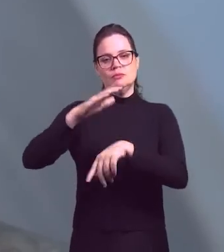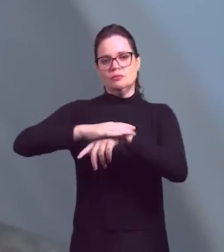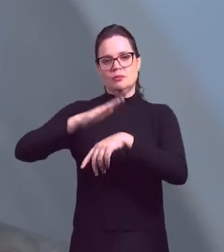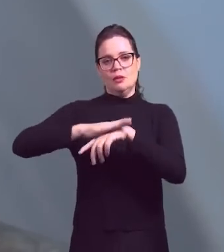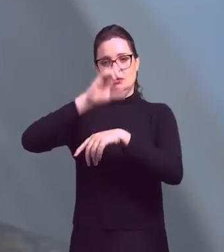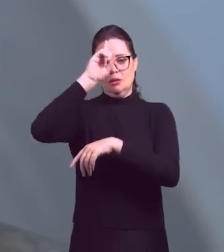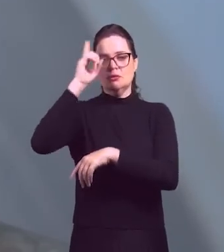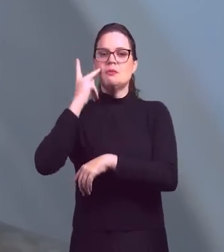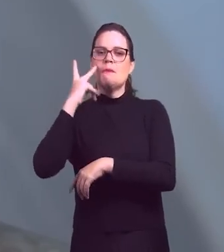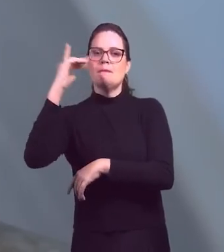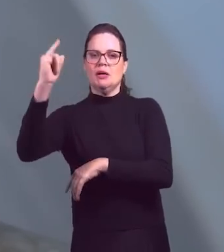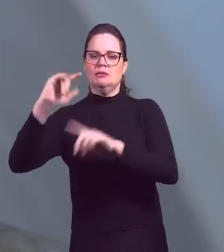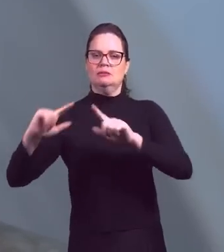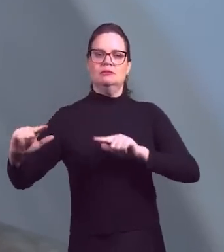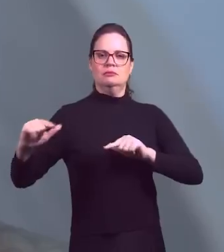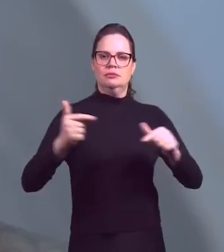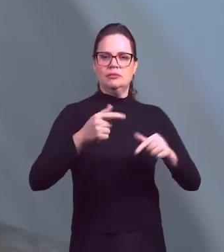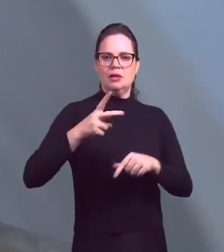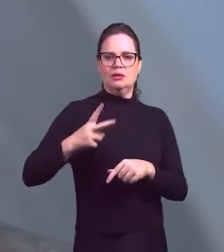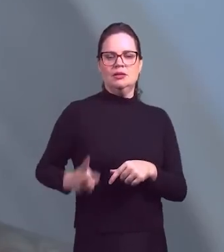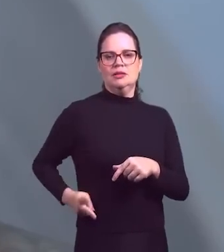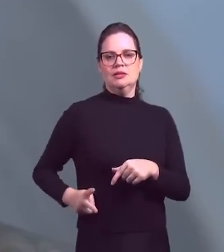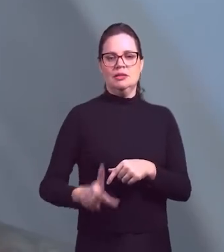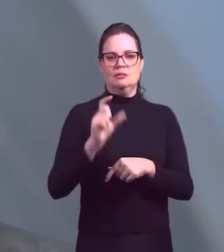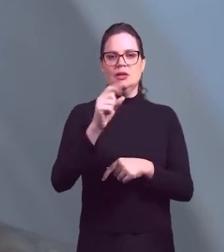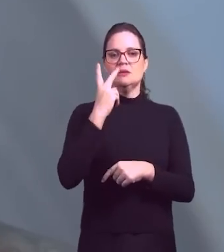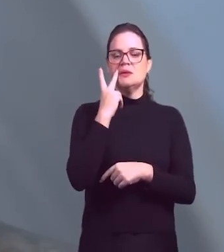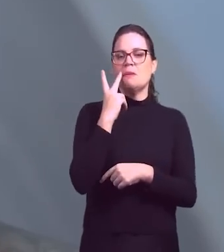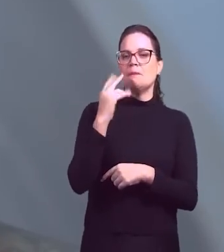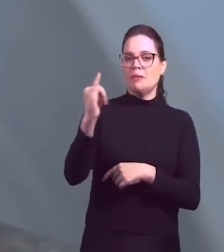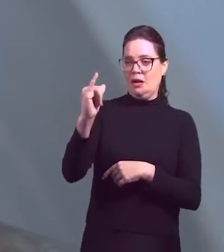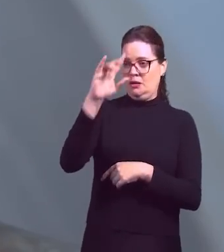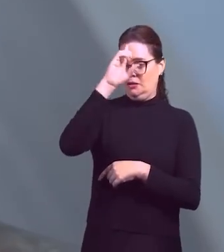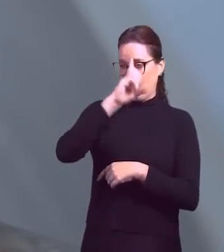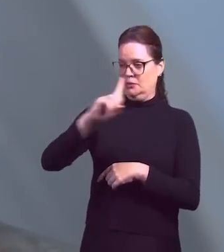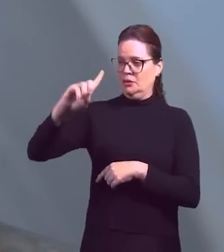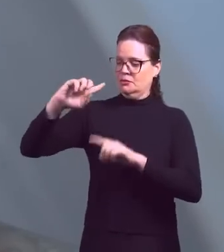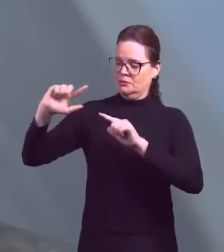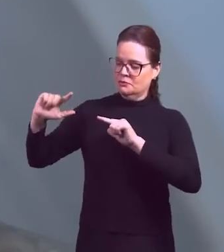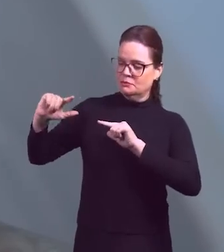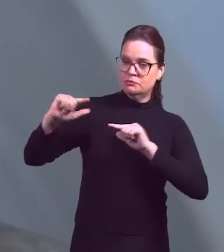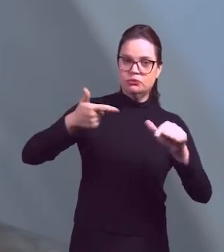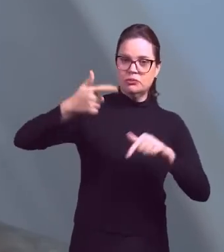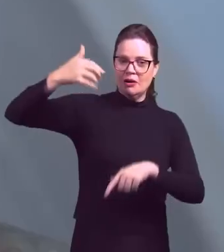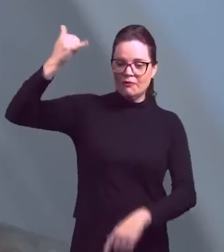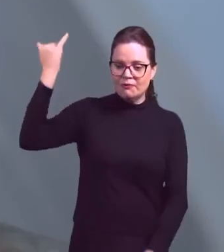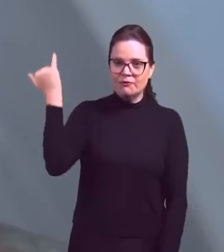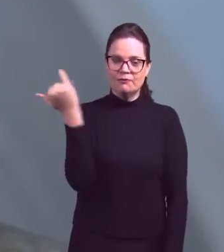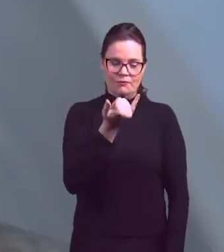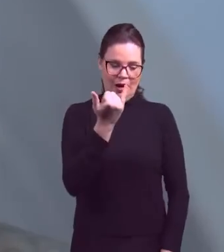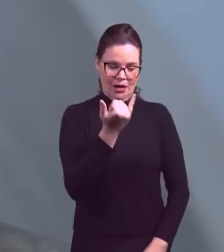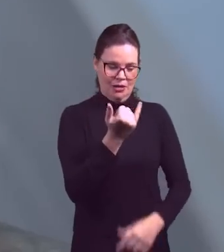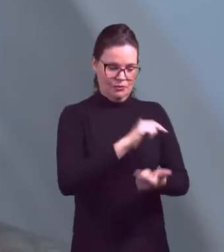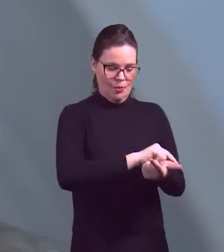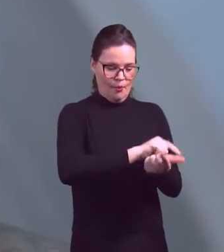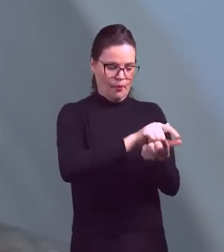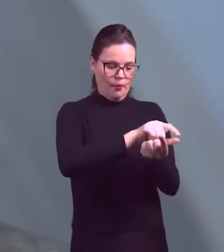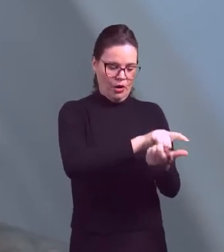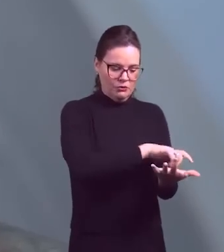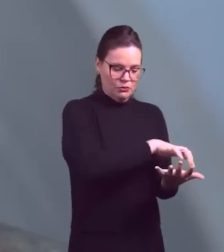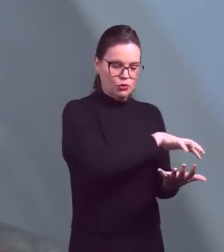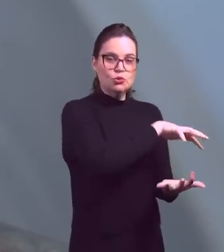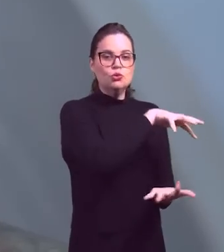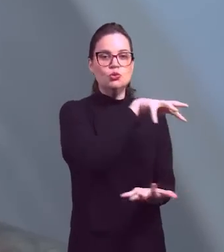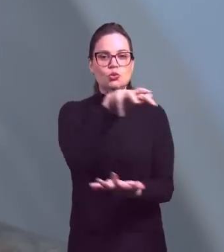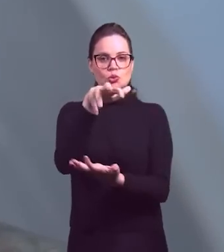verbo do Pai. A cada vez que Deus Pai se manifesta, fala, na criação de todas as